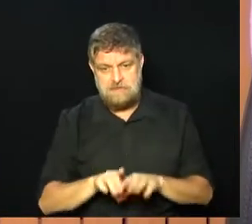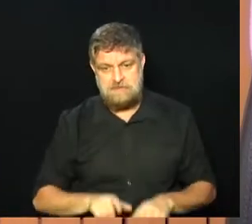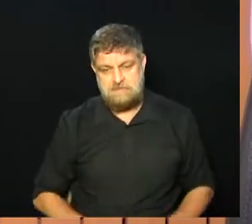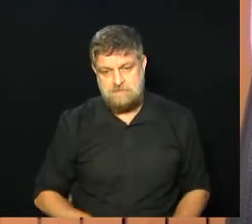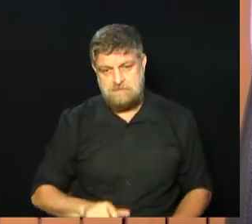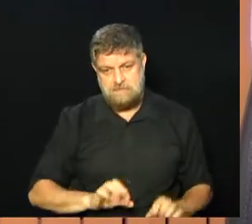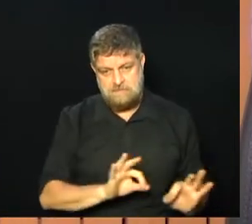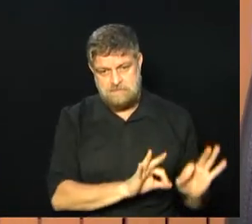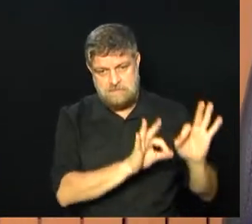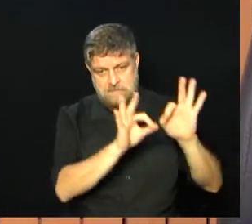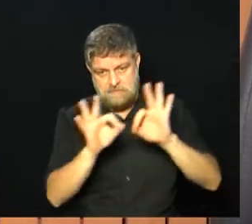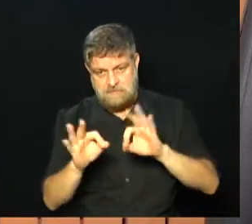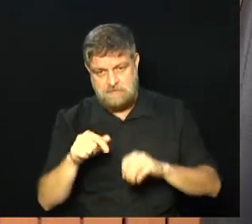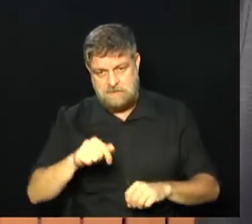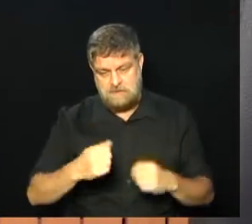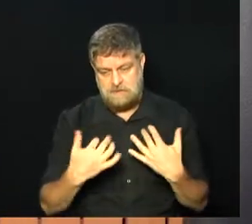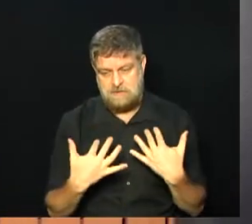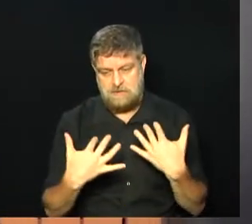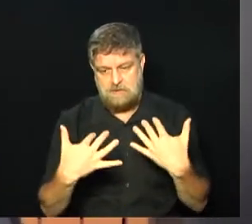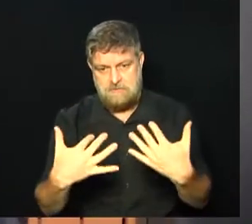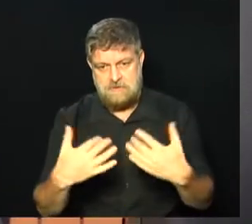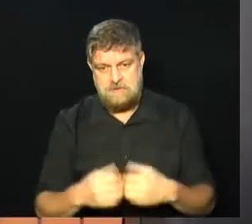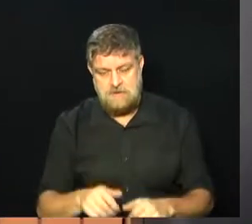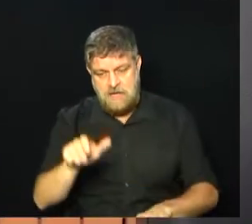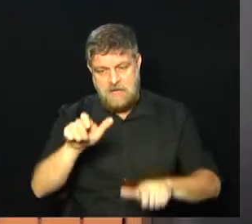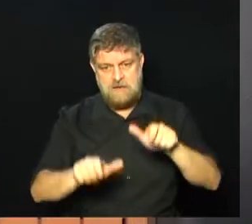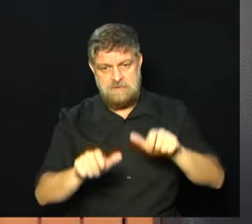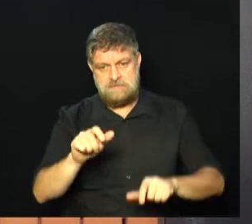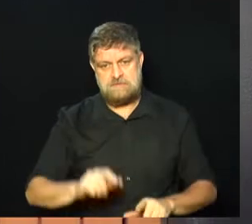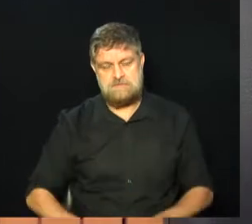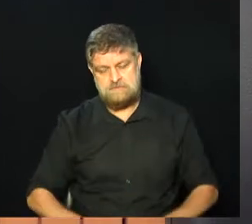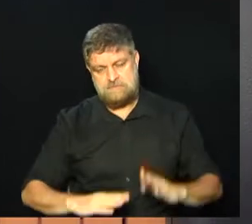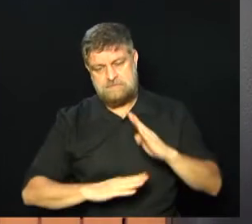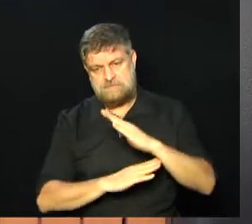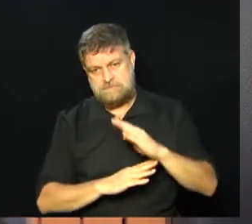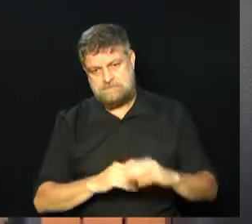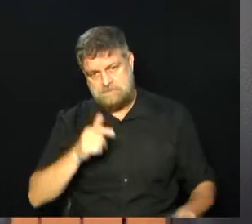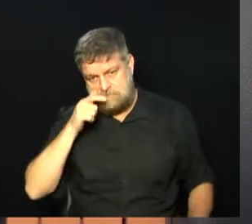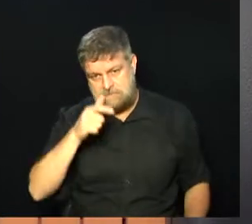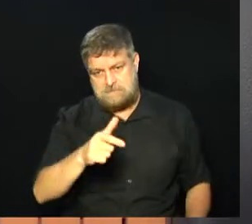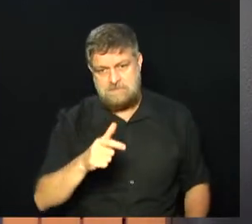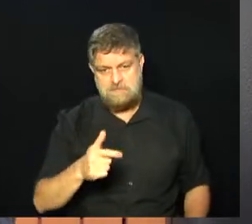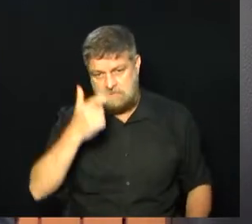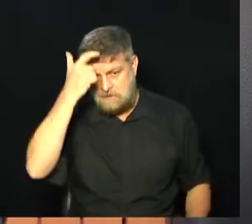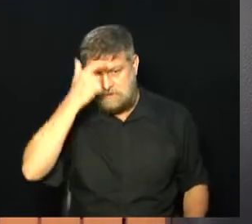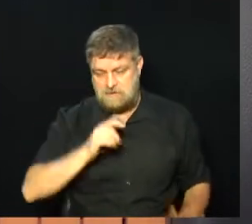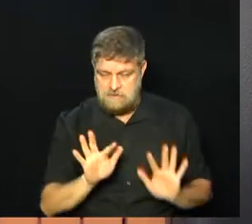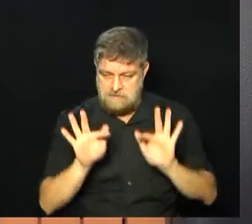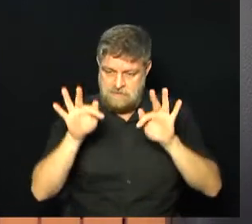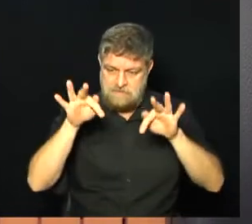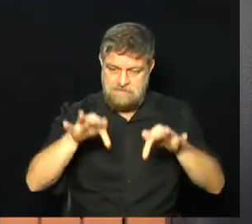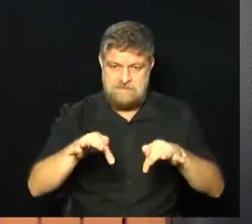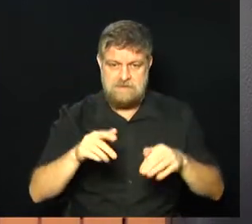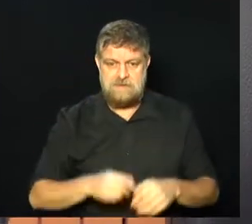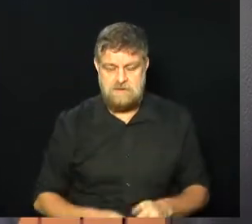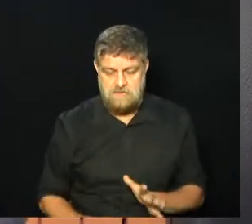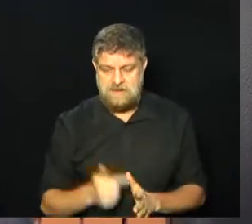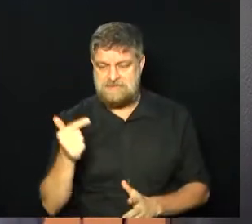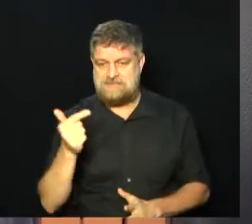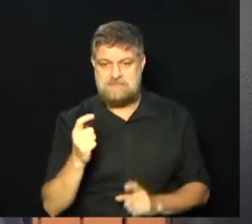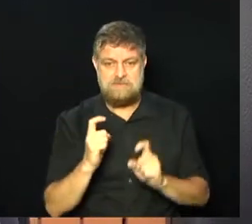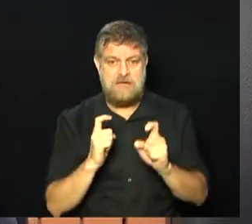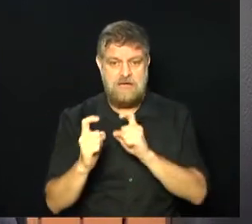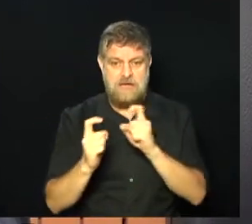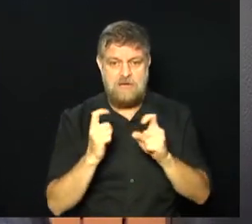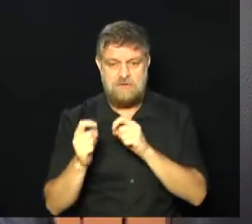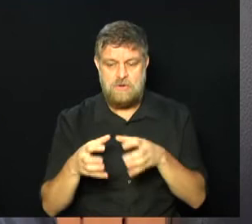nos acompanharam aqui no plenário e todo o público que nos acompanhou pela TV Câmara. Dessa forma, a gente encerra essa 7ª reunião da